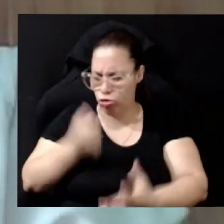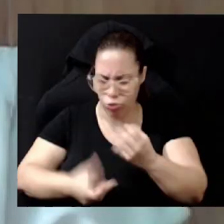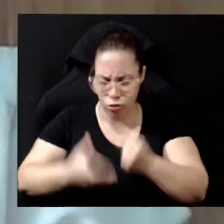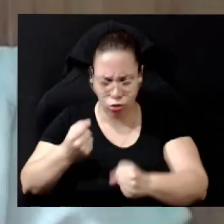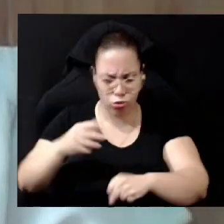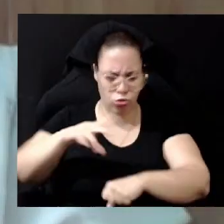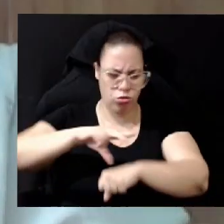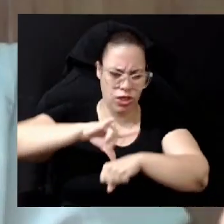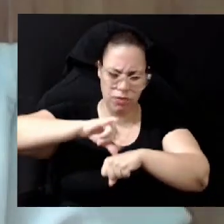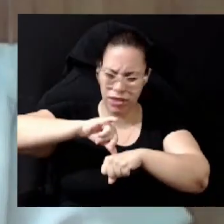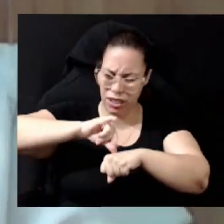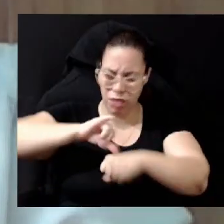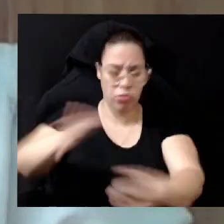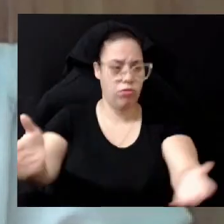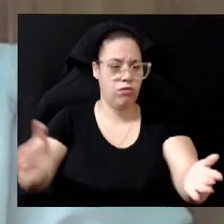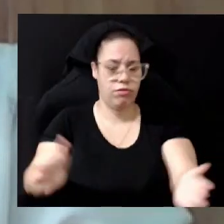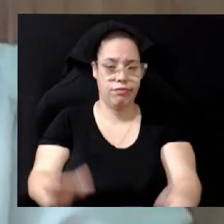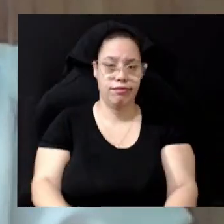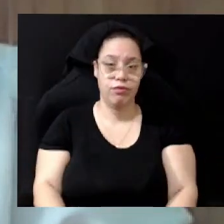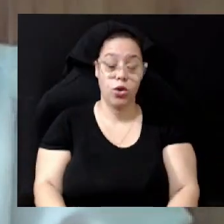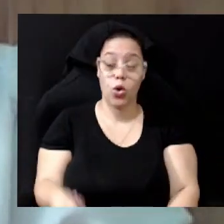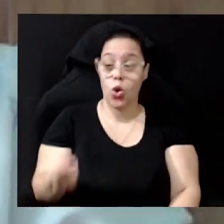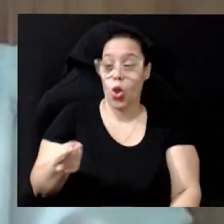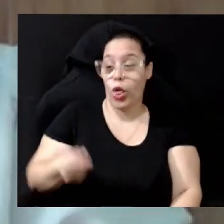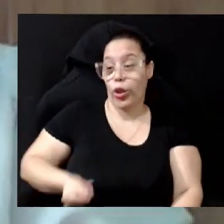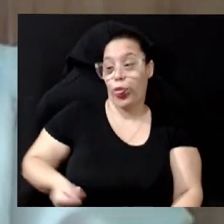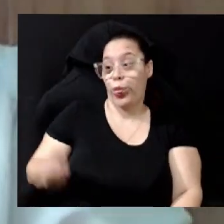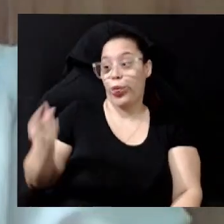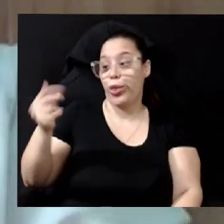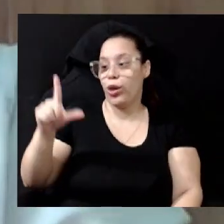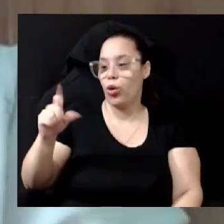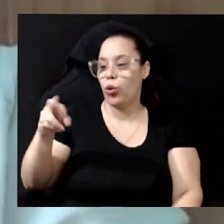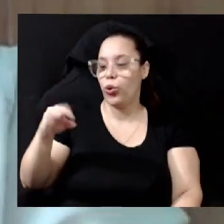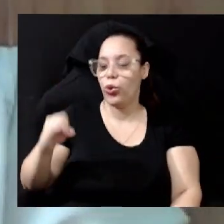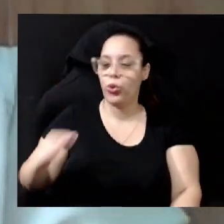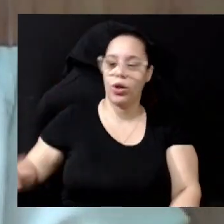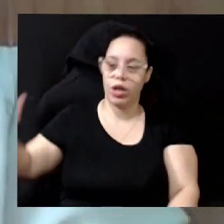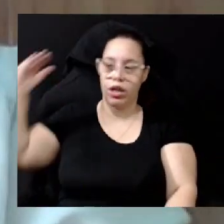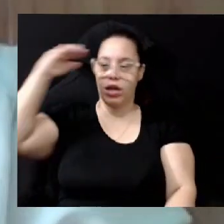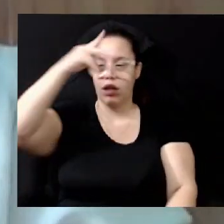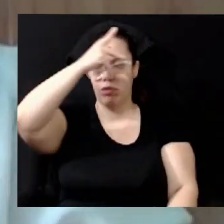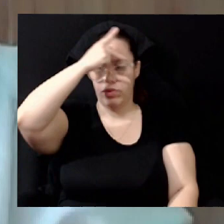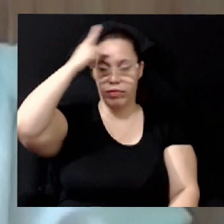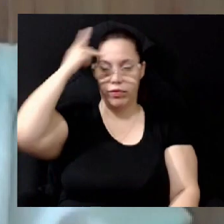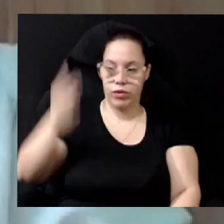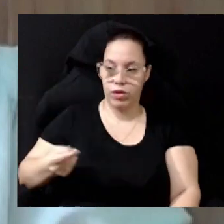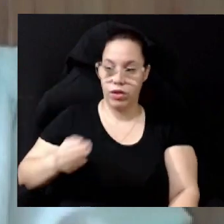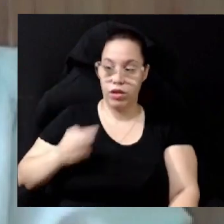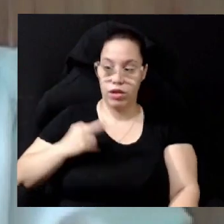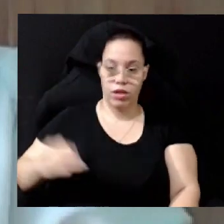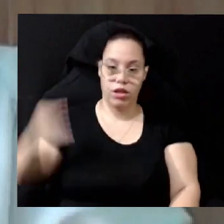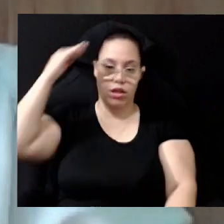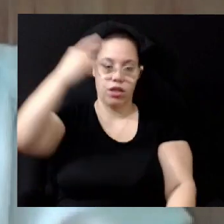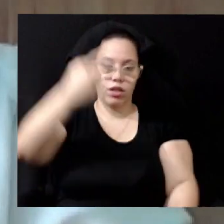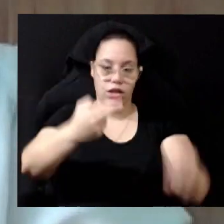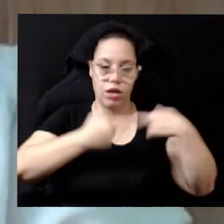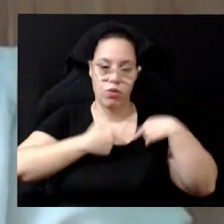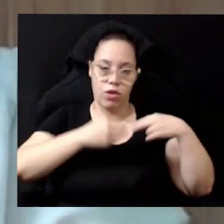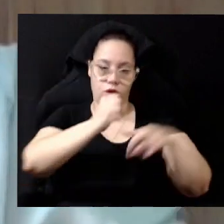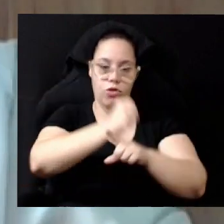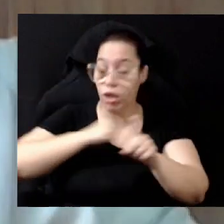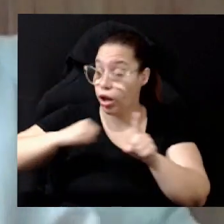O sistema capitalista que privilegia o lucro acima das pessoas, o lucro acima da